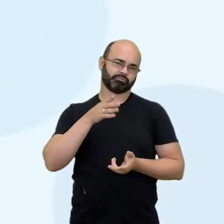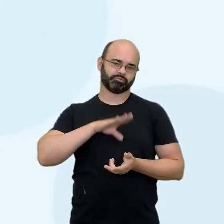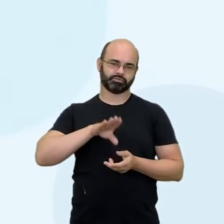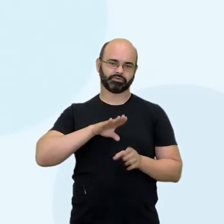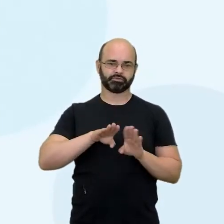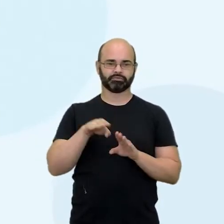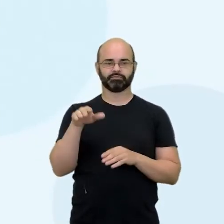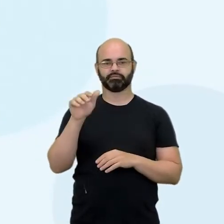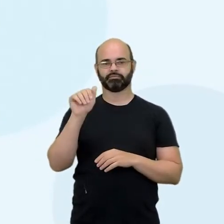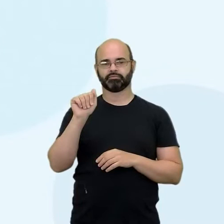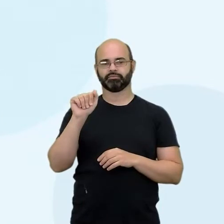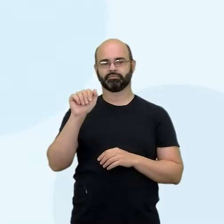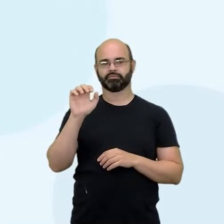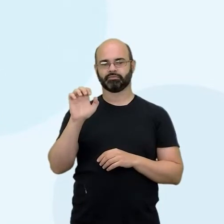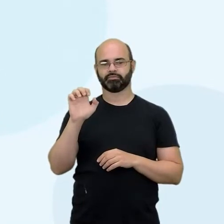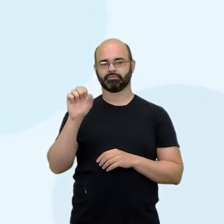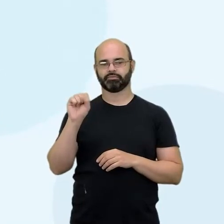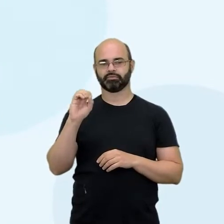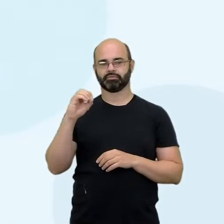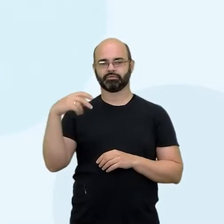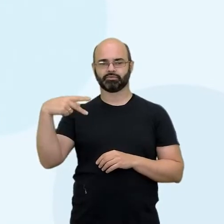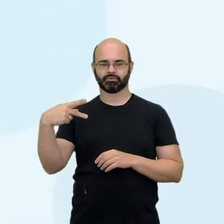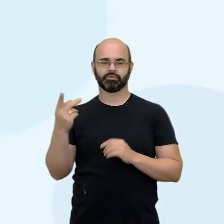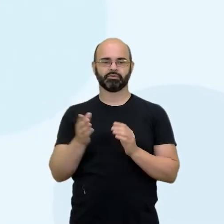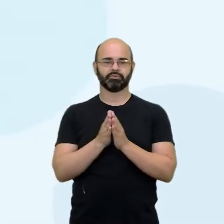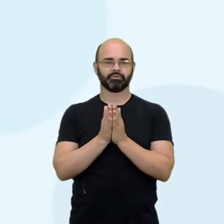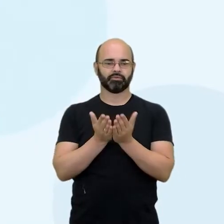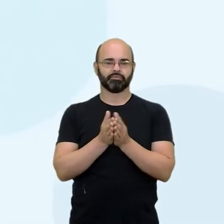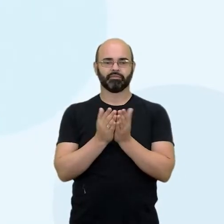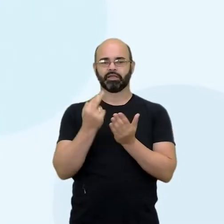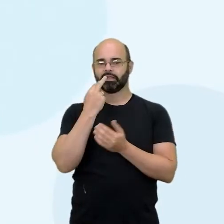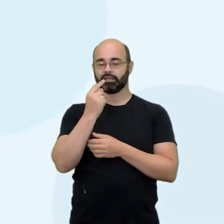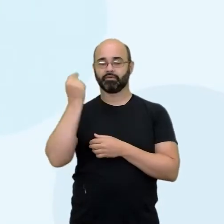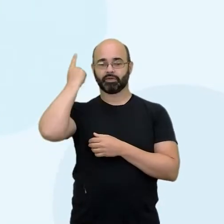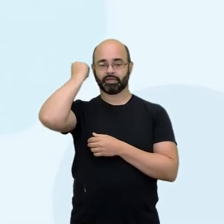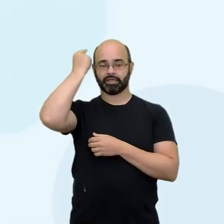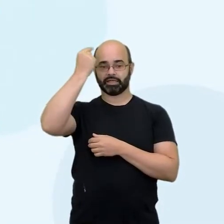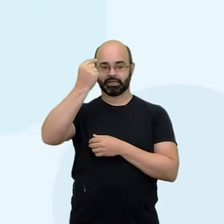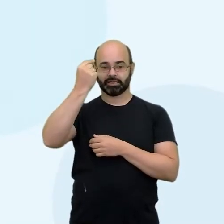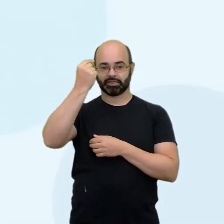o Êxopo, ele tem as fábulas traduzidas da língua grega, então se vocês quiserem